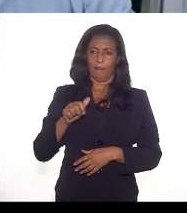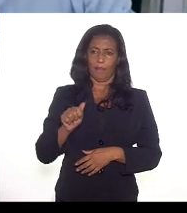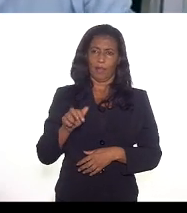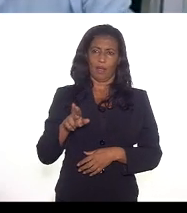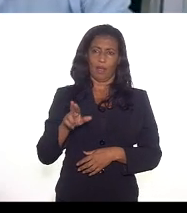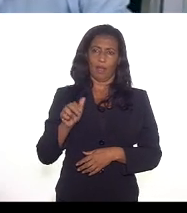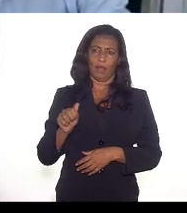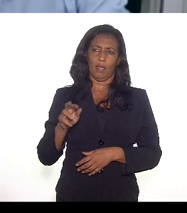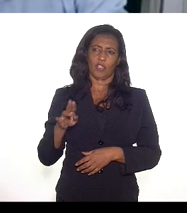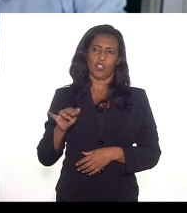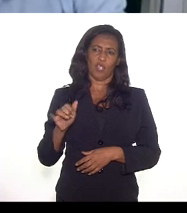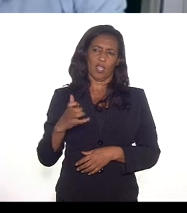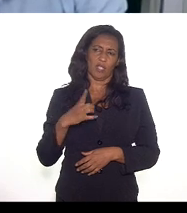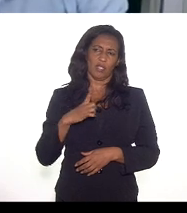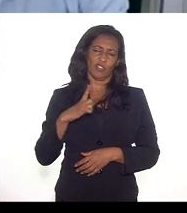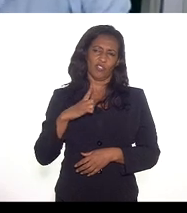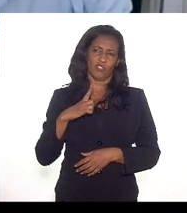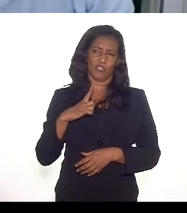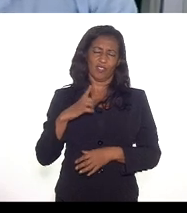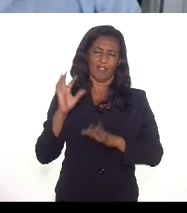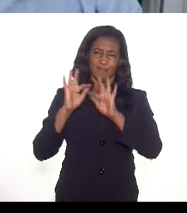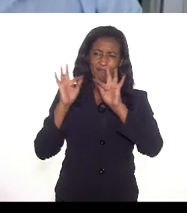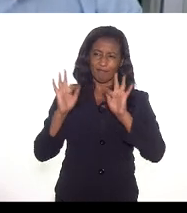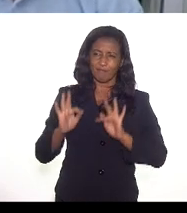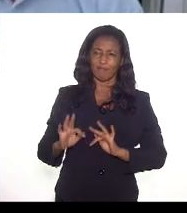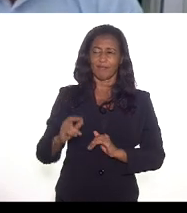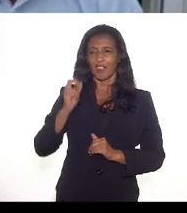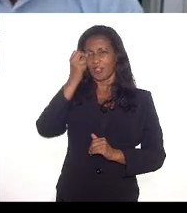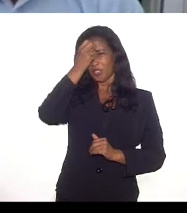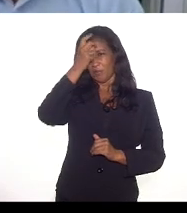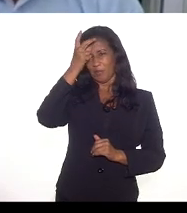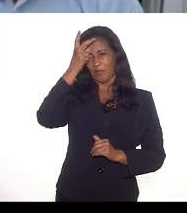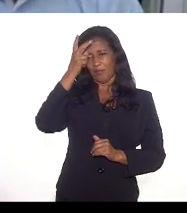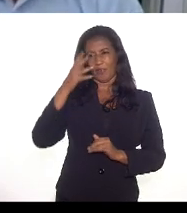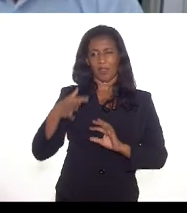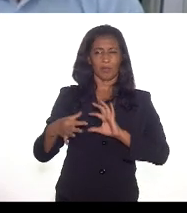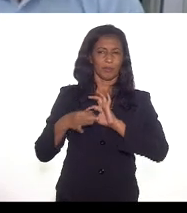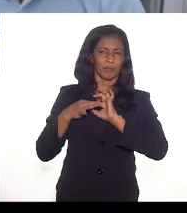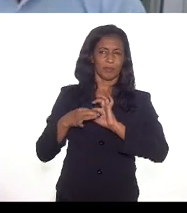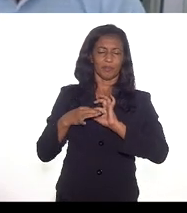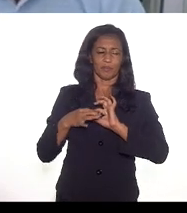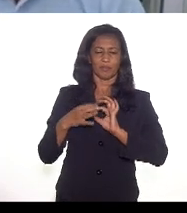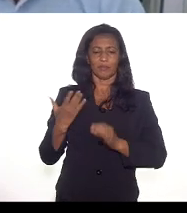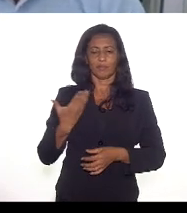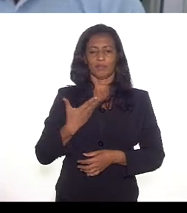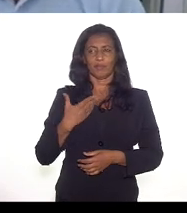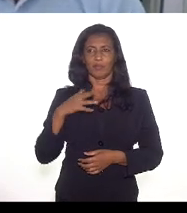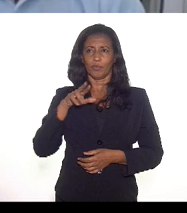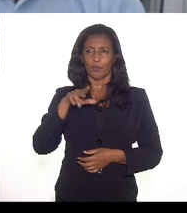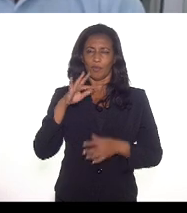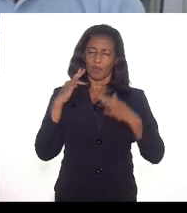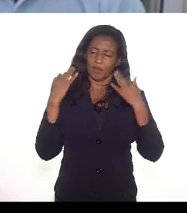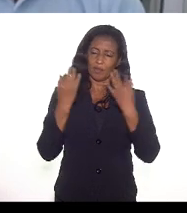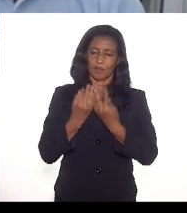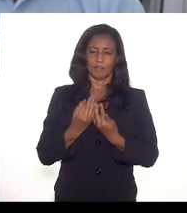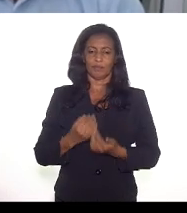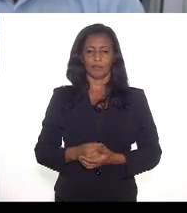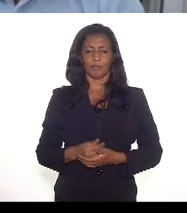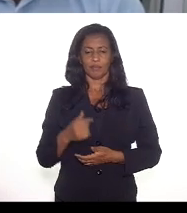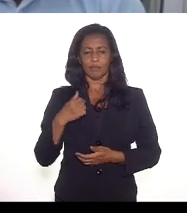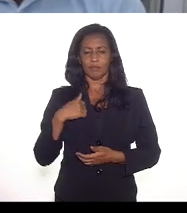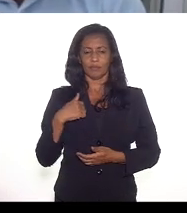felicidade de ter Zé Cláudio como prefeito, amigo, irmão e familiar. Eu